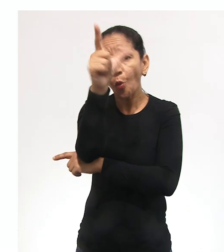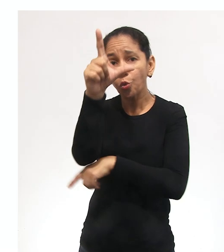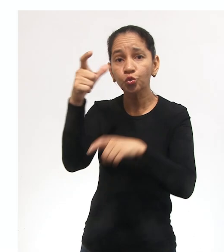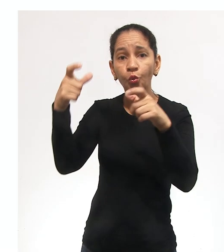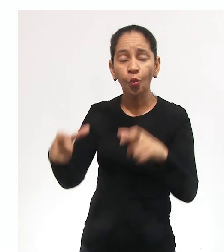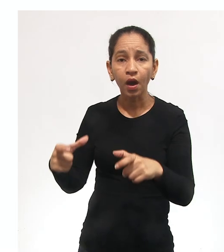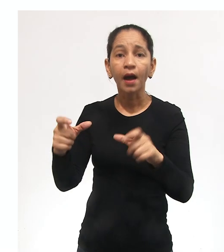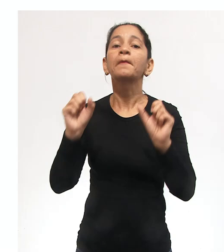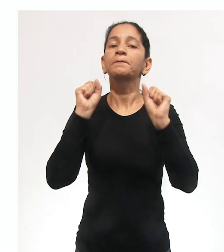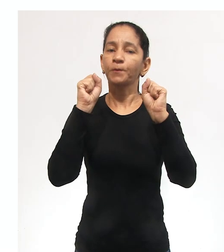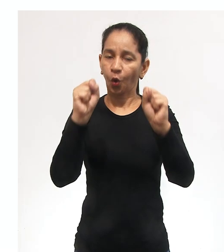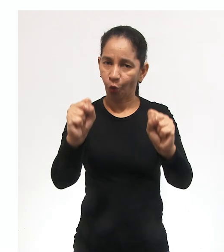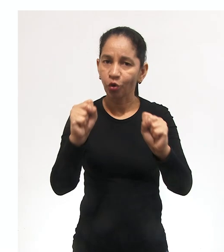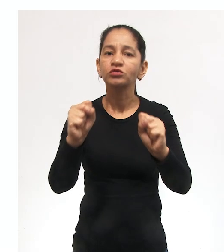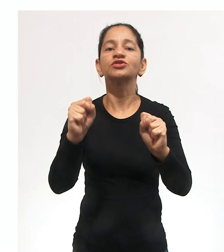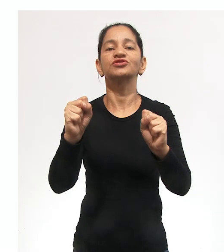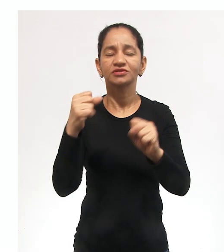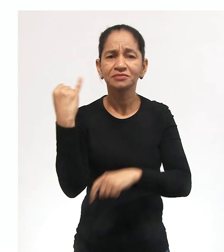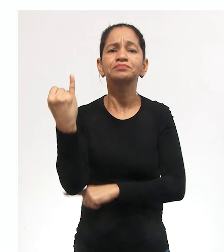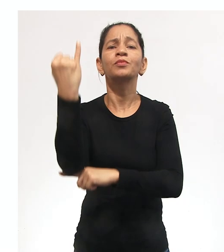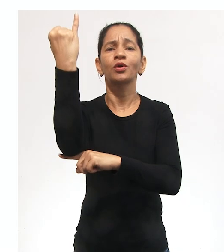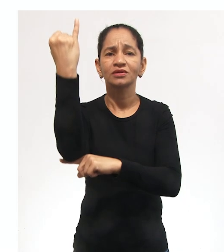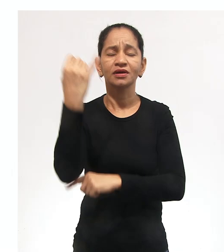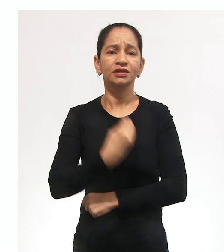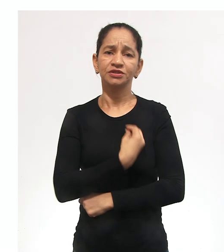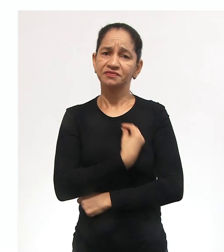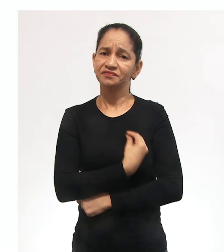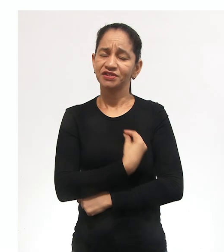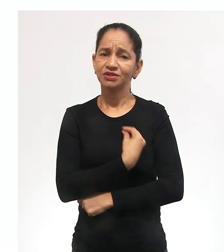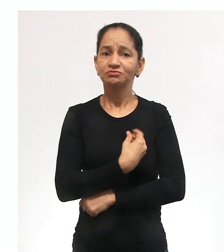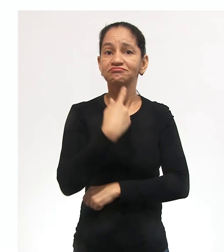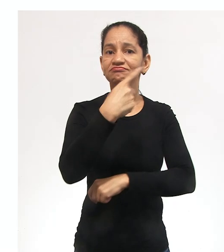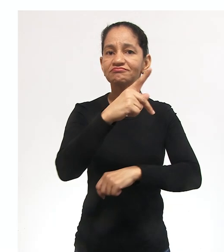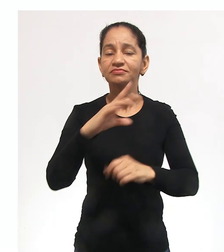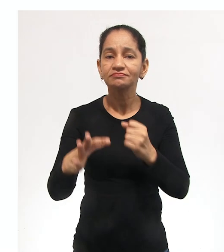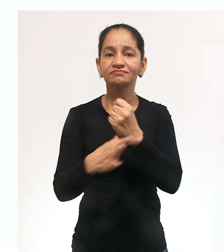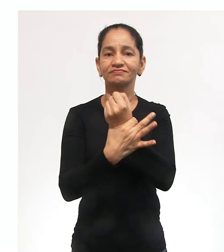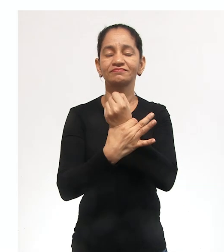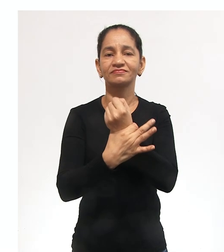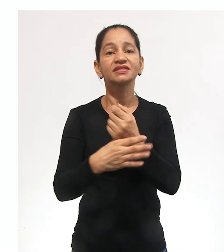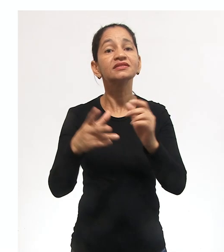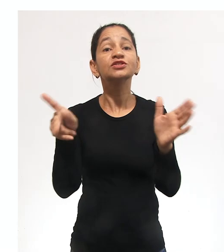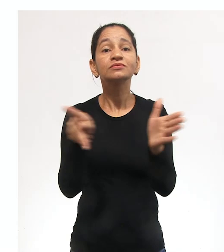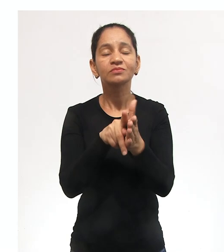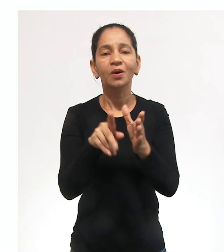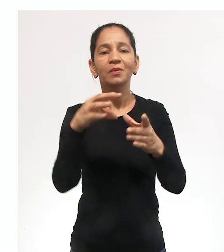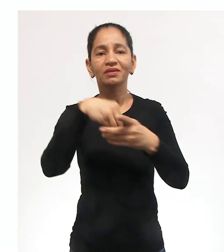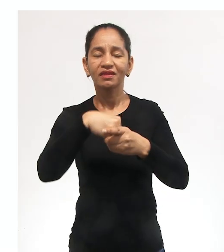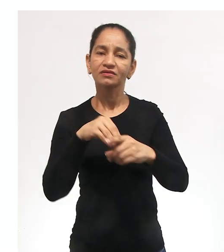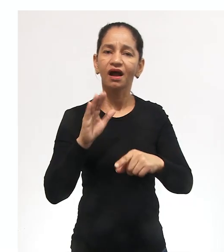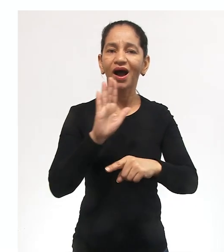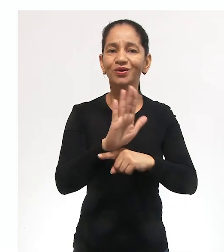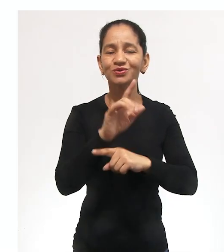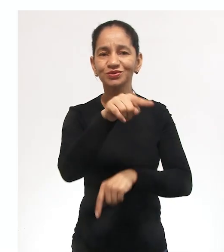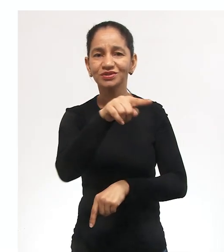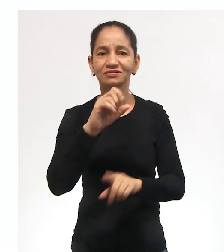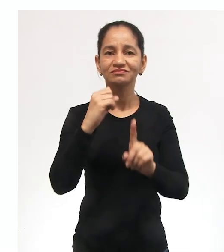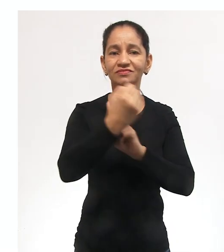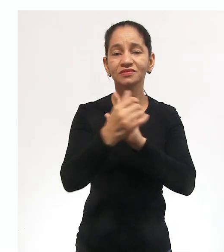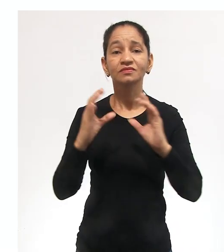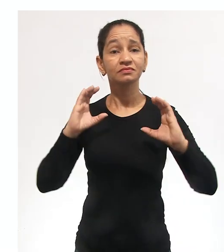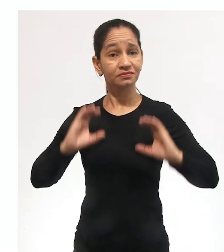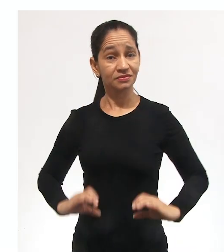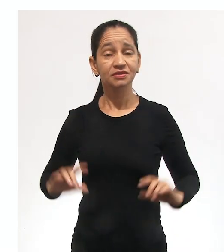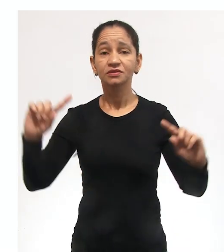ou em outro local. Porque isso é um passo importante para garantir que elas estejam realmente